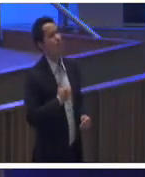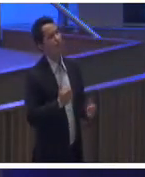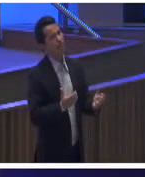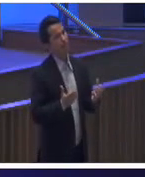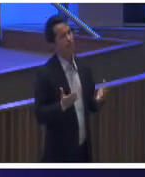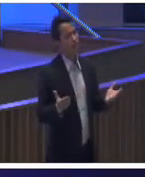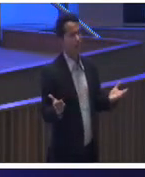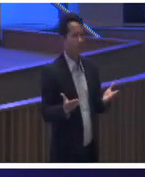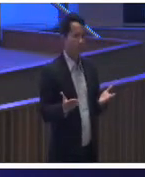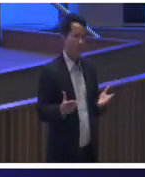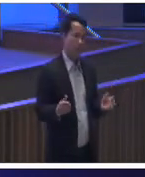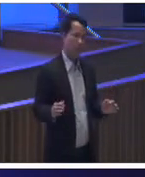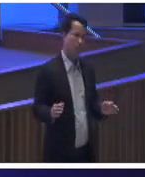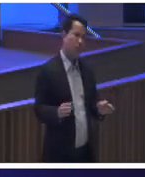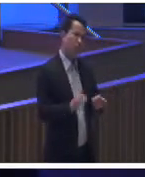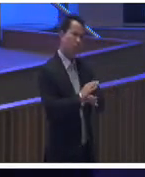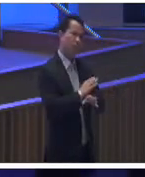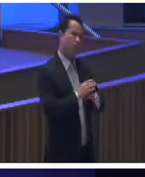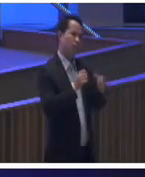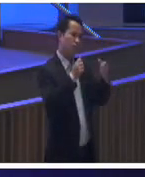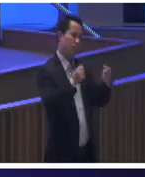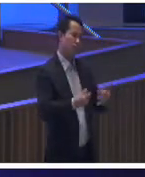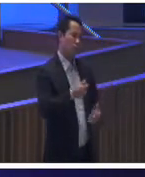falando de uma jovem.